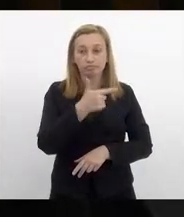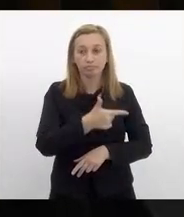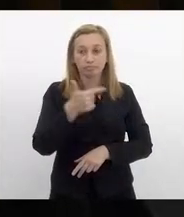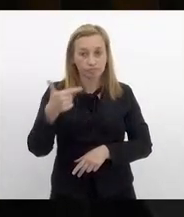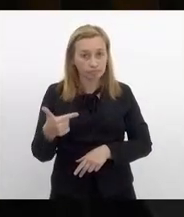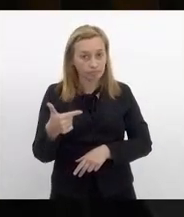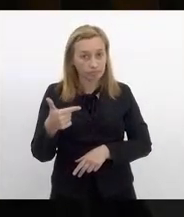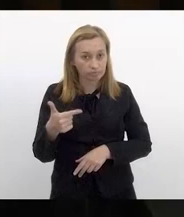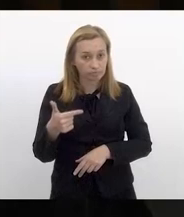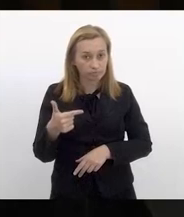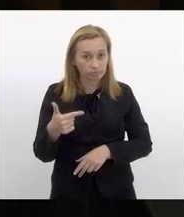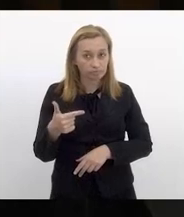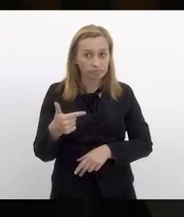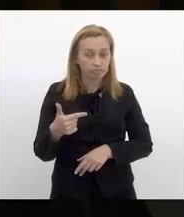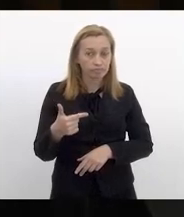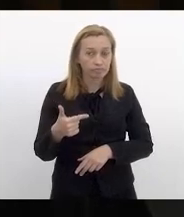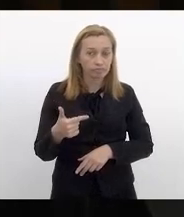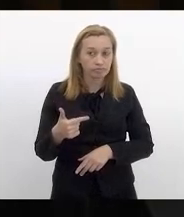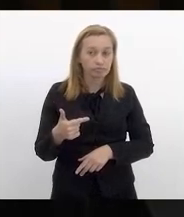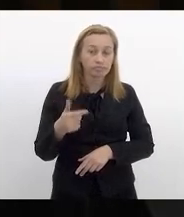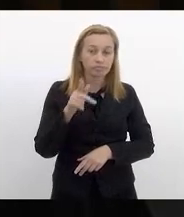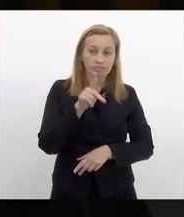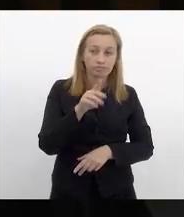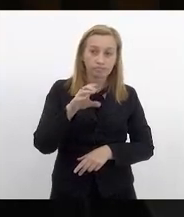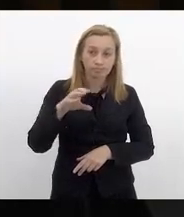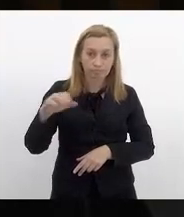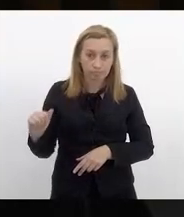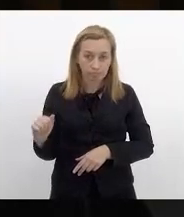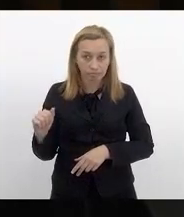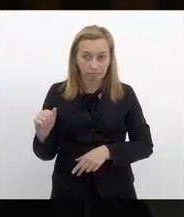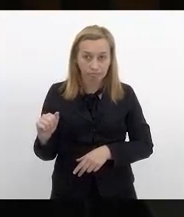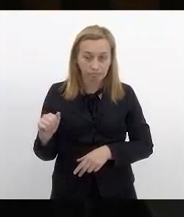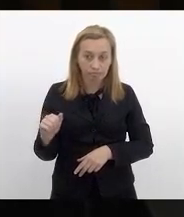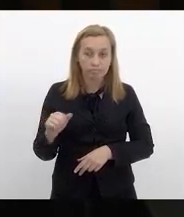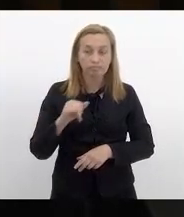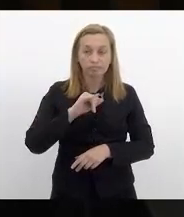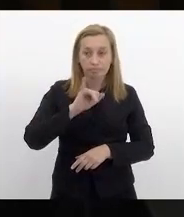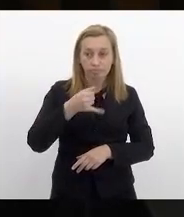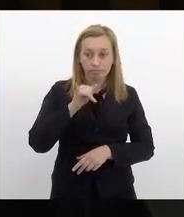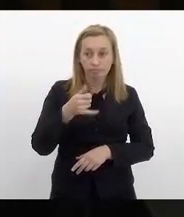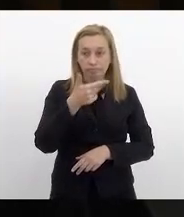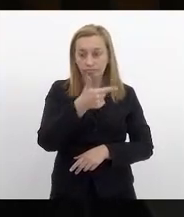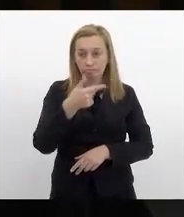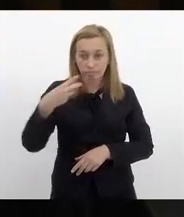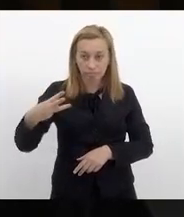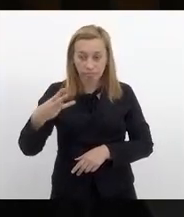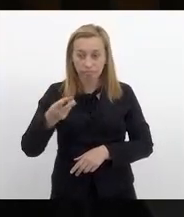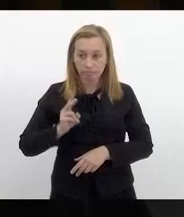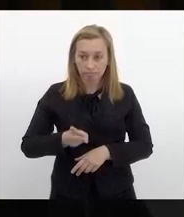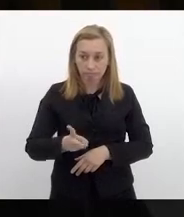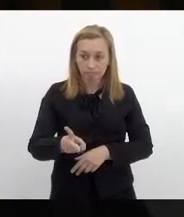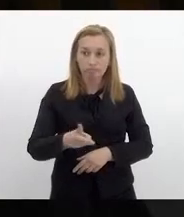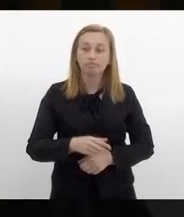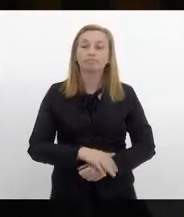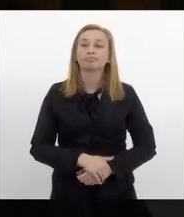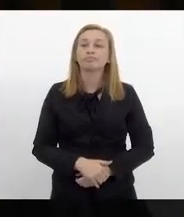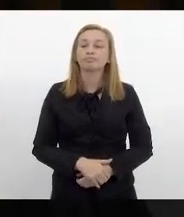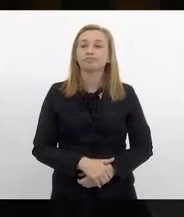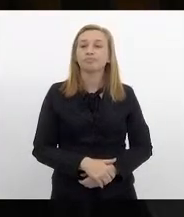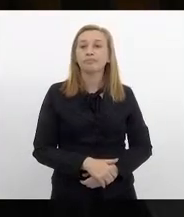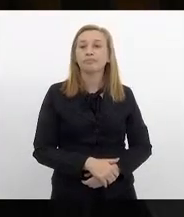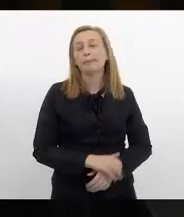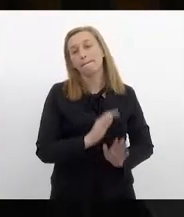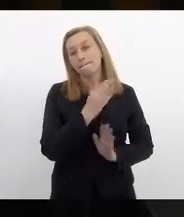22 assim, em cima do IPCA, em janeiro de 23 e assim sucessivamente. E